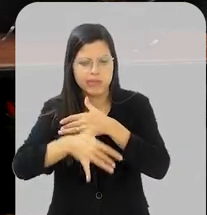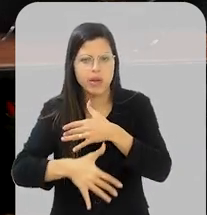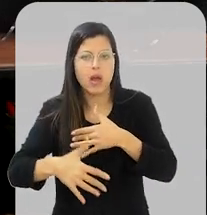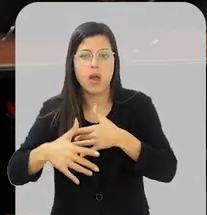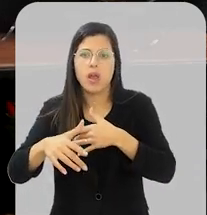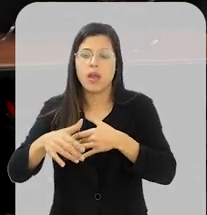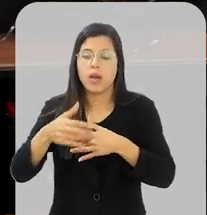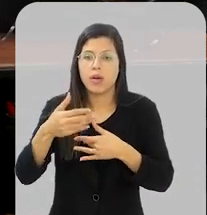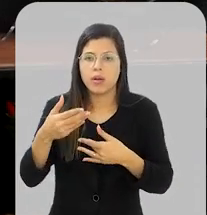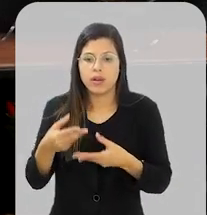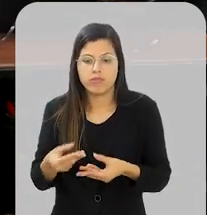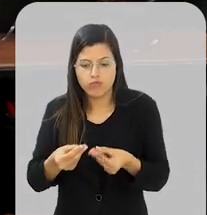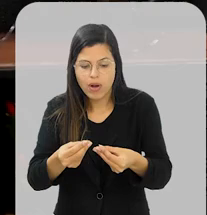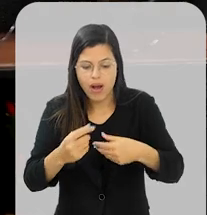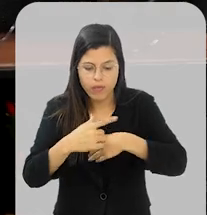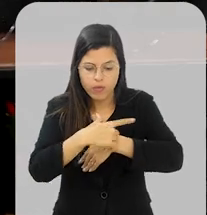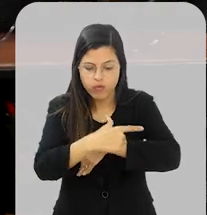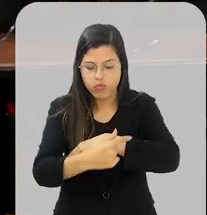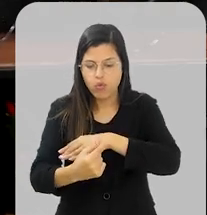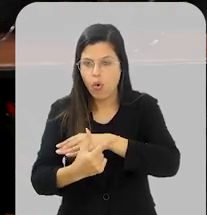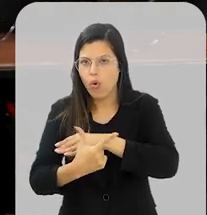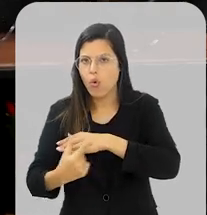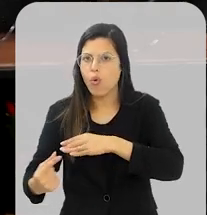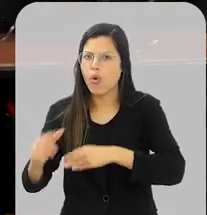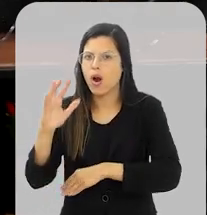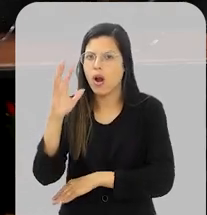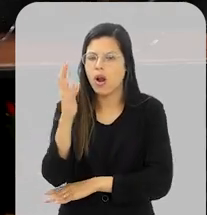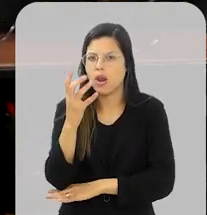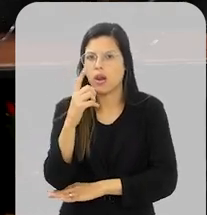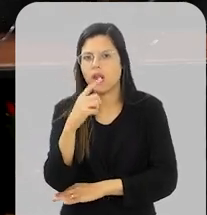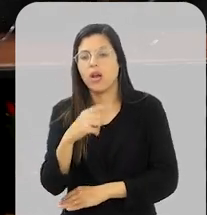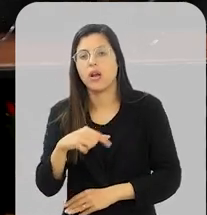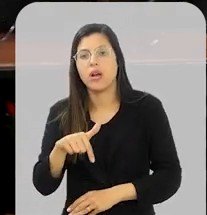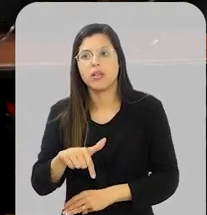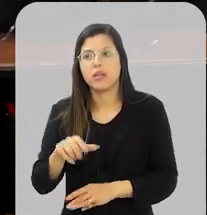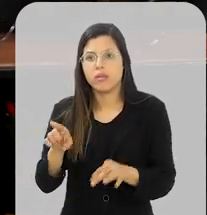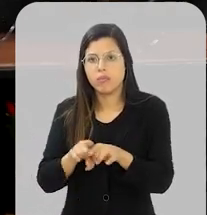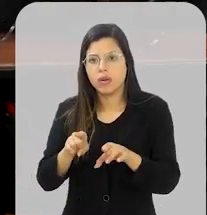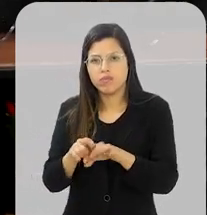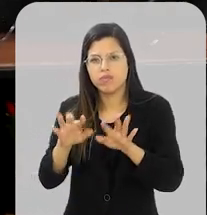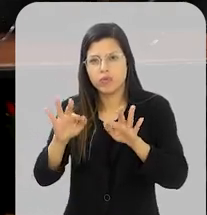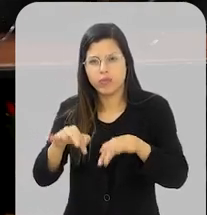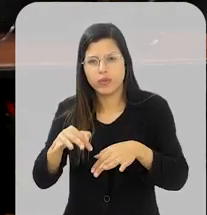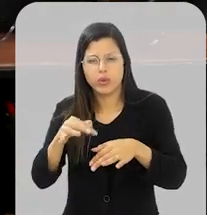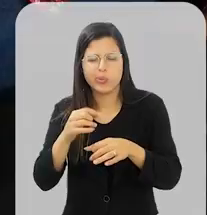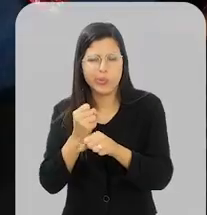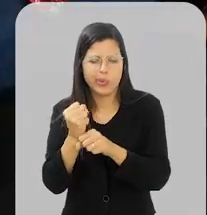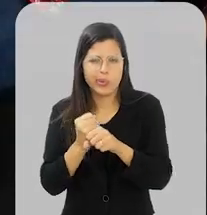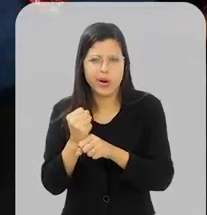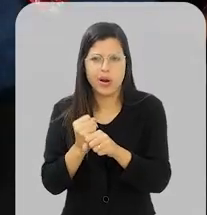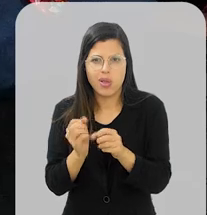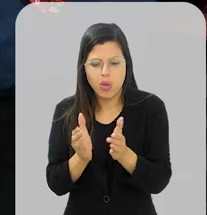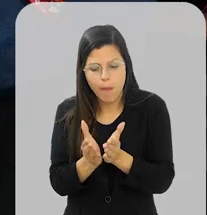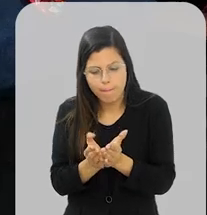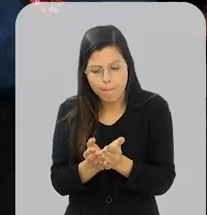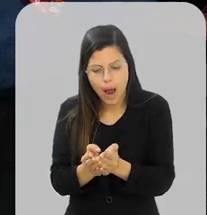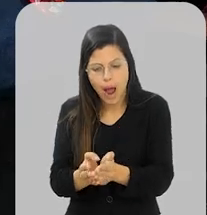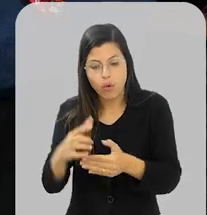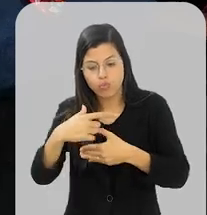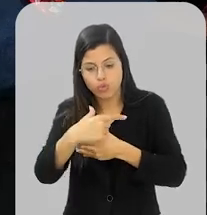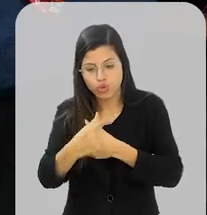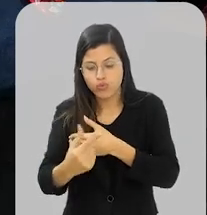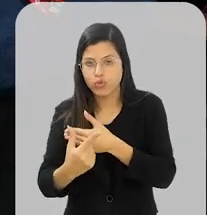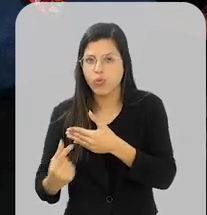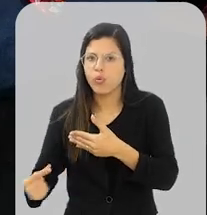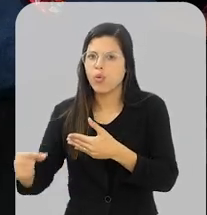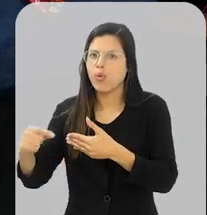cachoeira, levar nas folhas, de no final de ano não colocar o barco, fazer jangadas, que depois aquele material